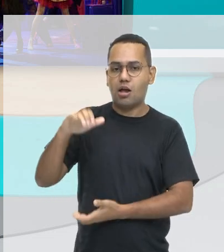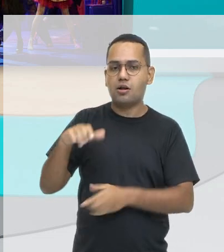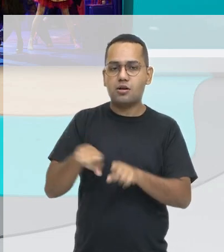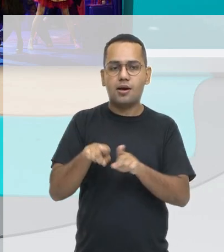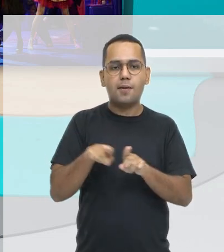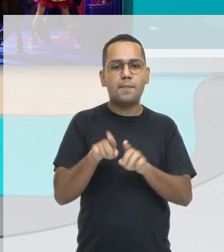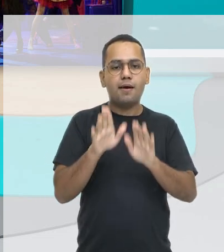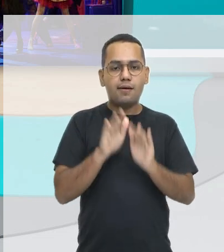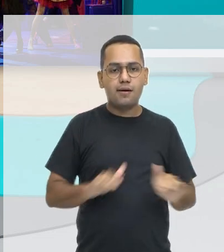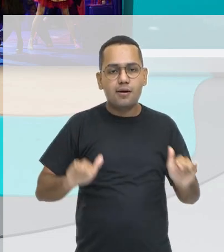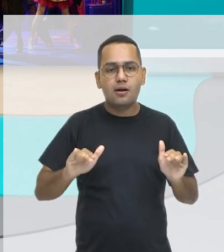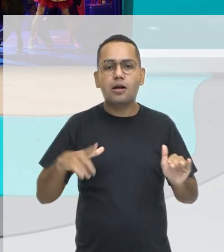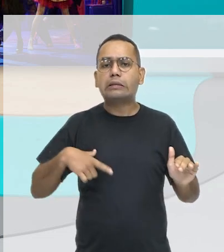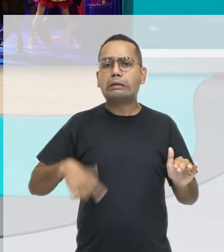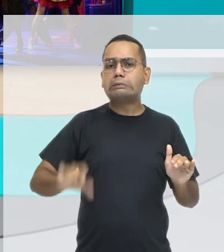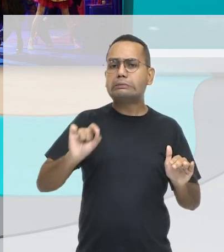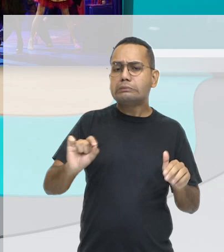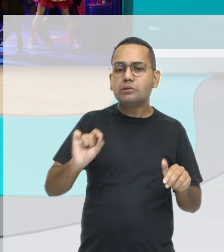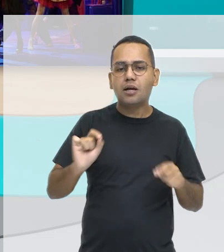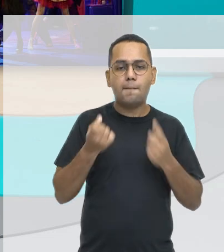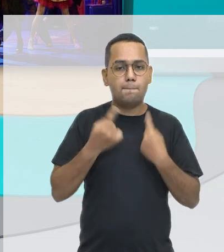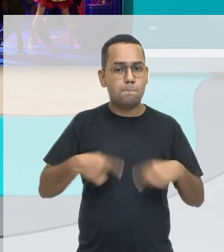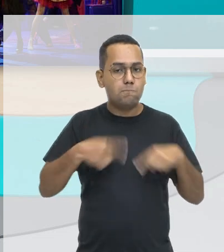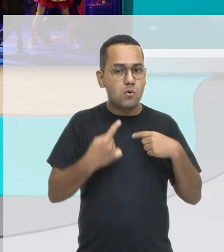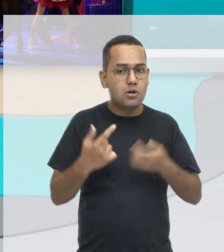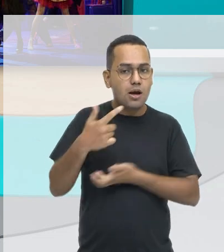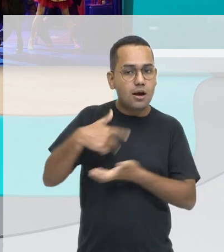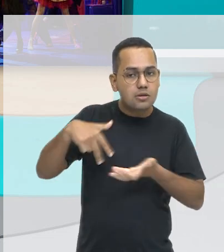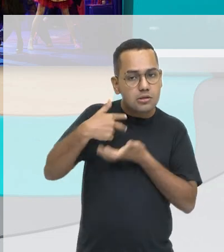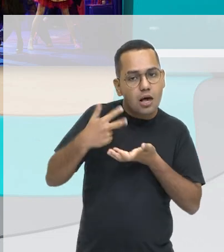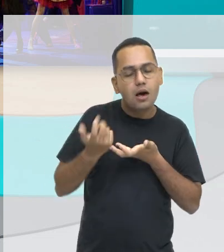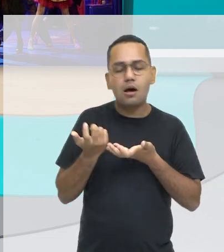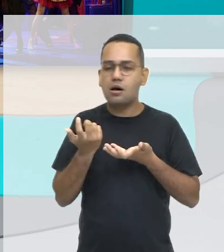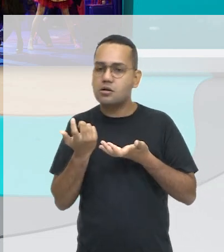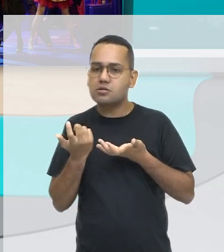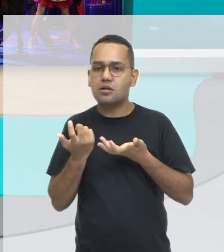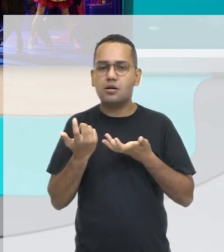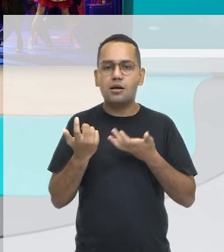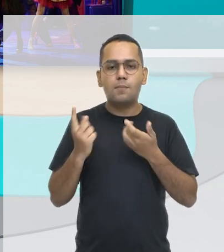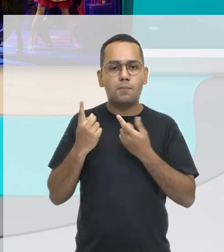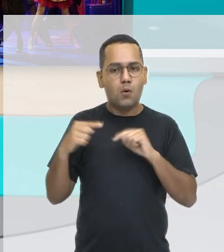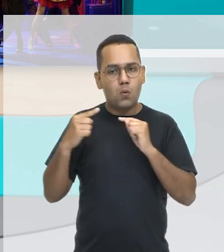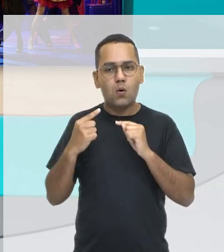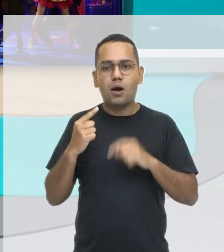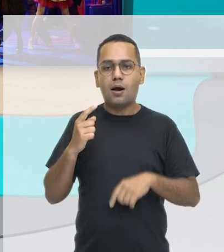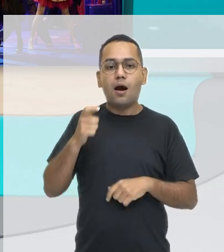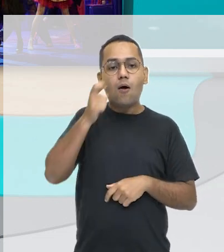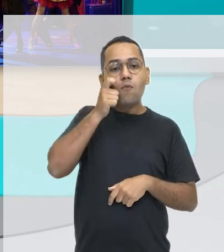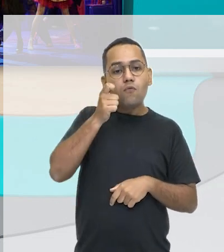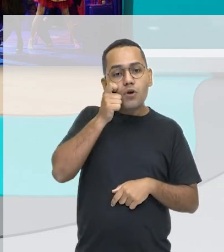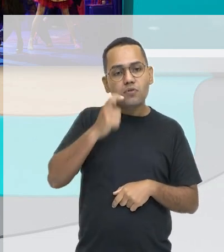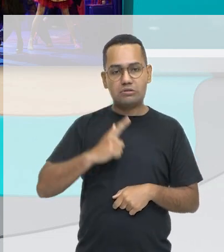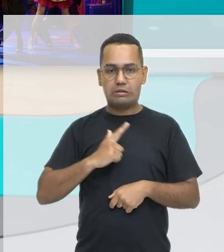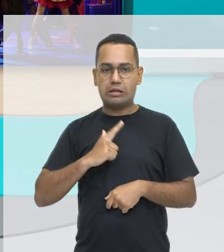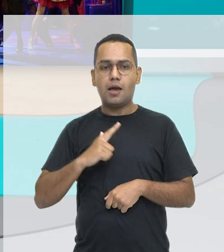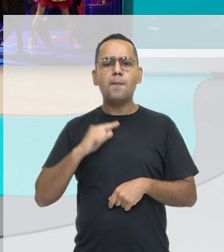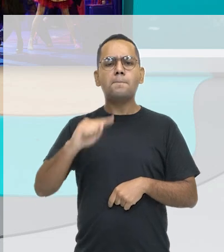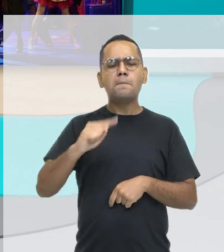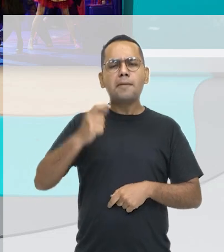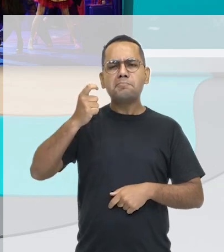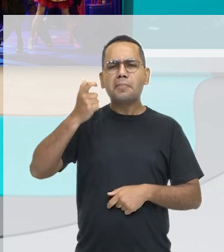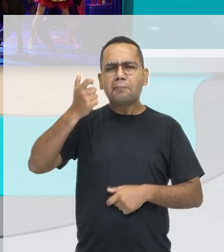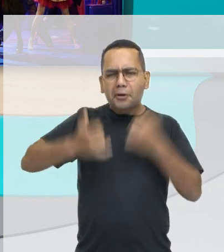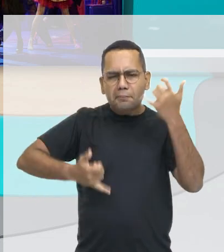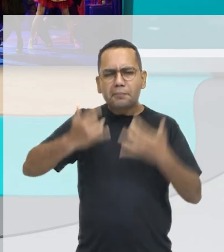danças e músicos ao vivo. Conta a história de um grupo de personagens que mora em um bairro que tem como